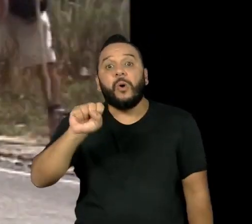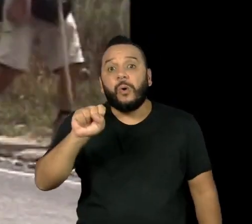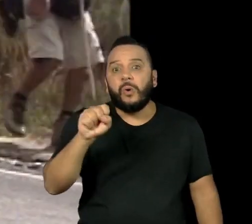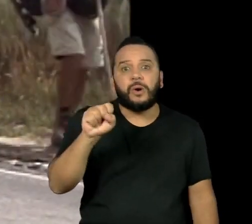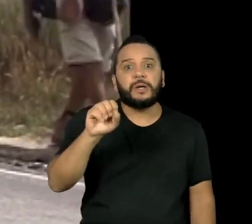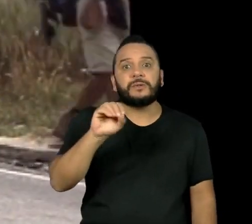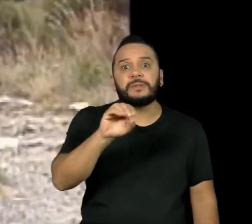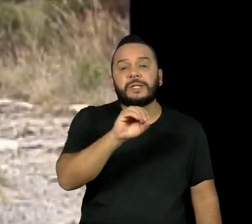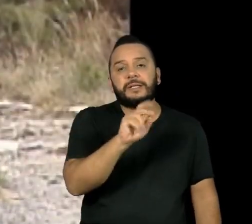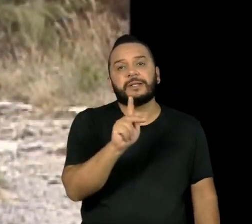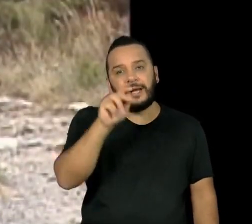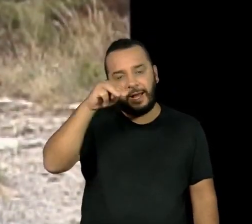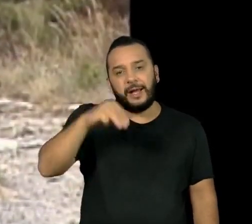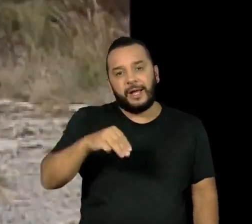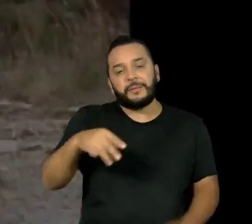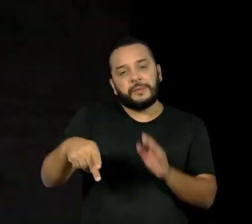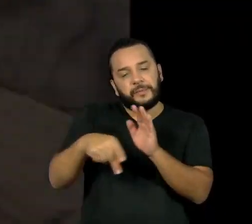Espanha.